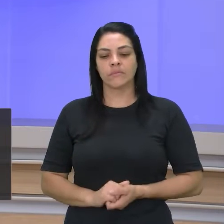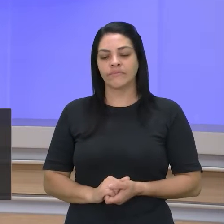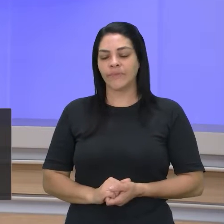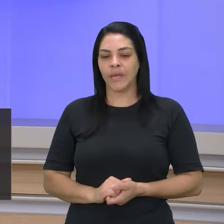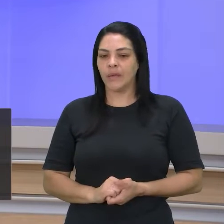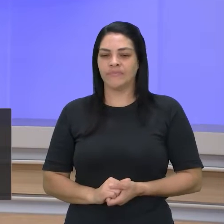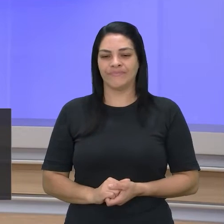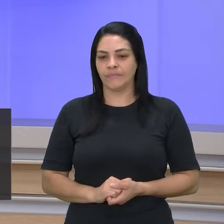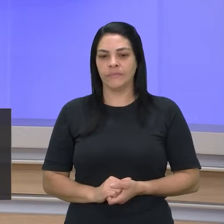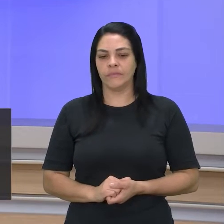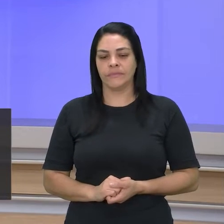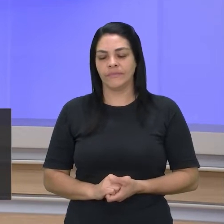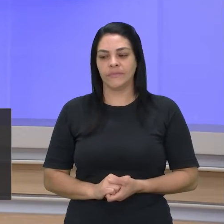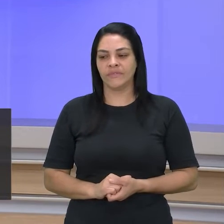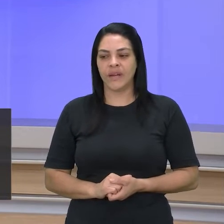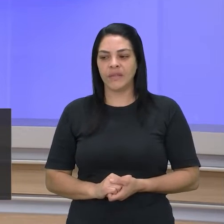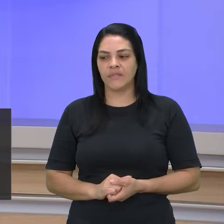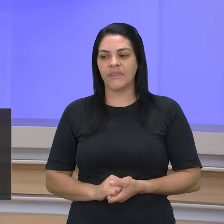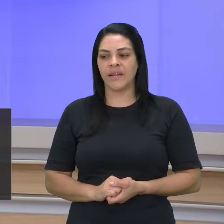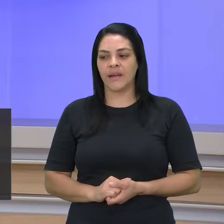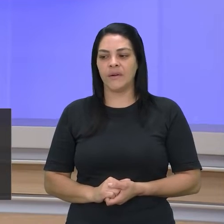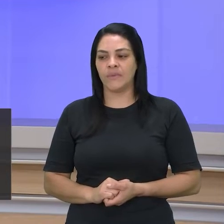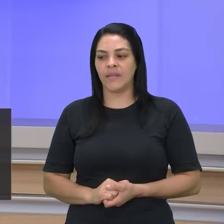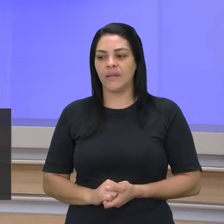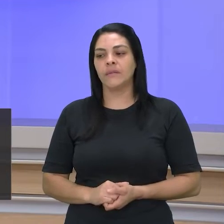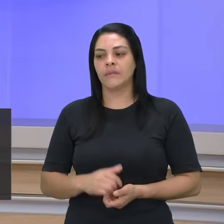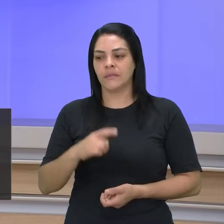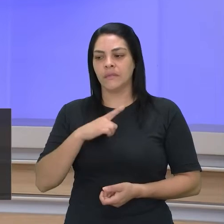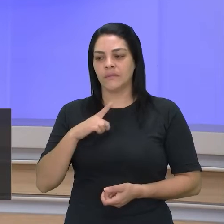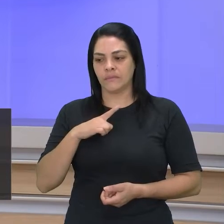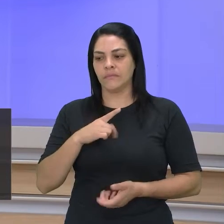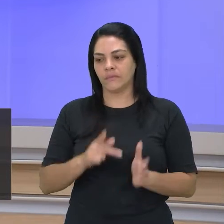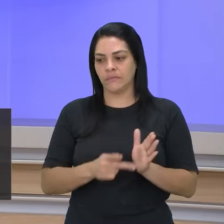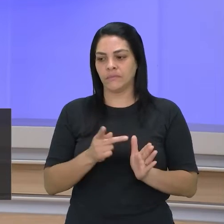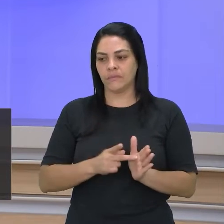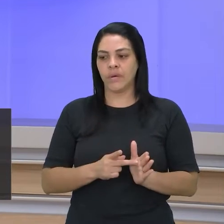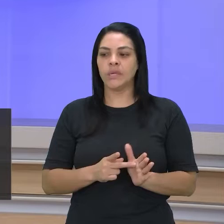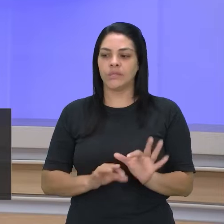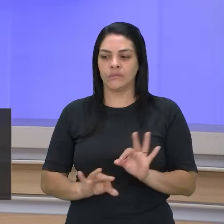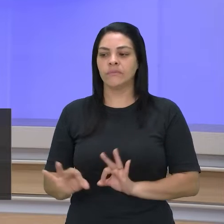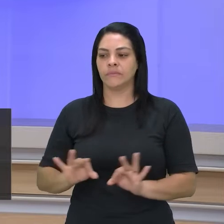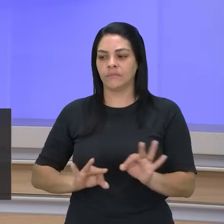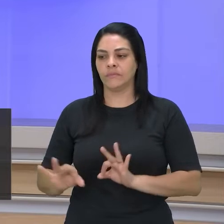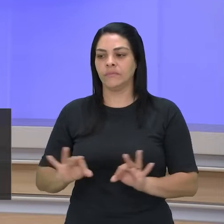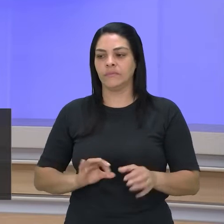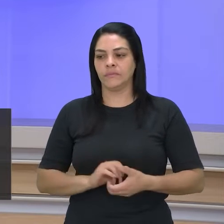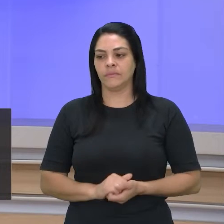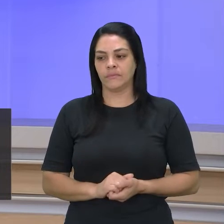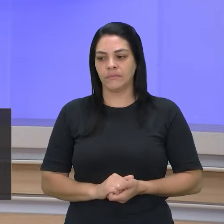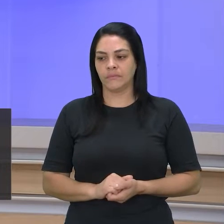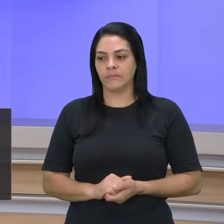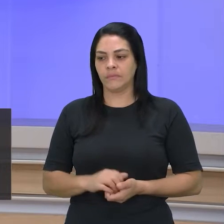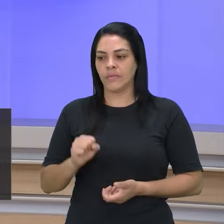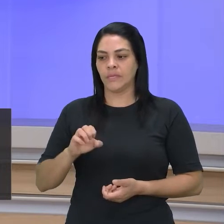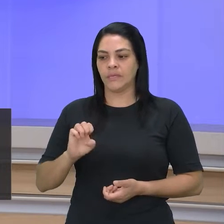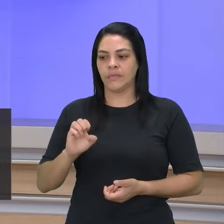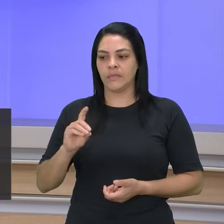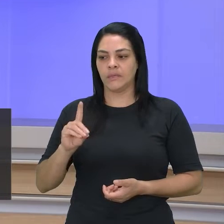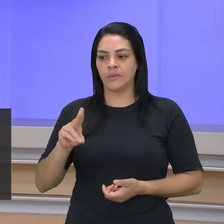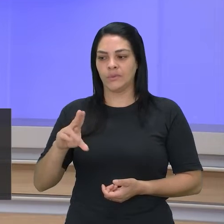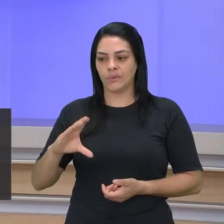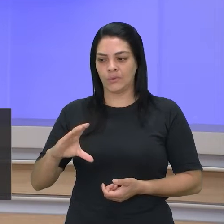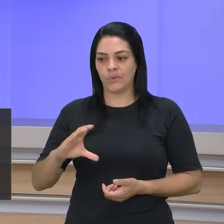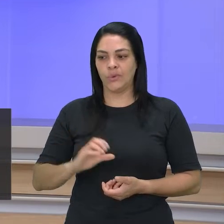na proposição de ações, projetos e programas da SEDUC e